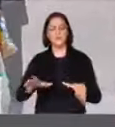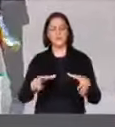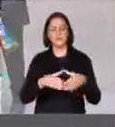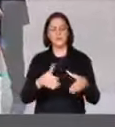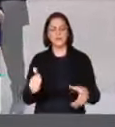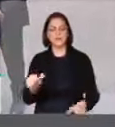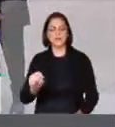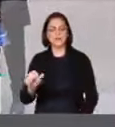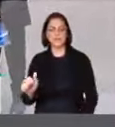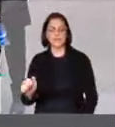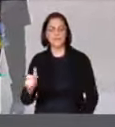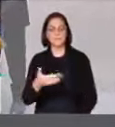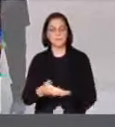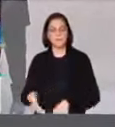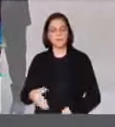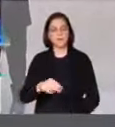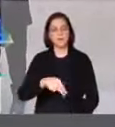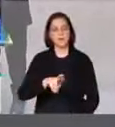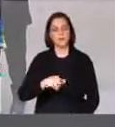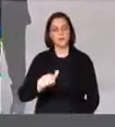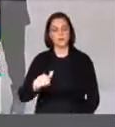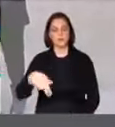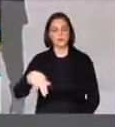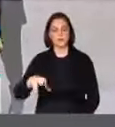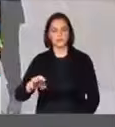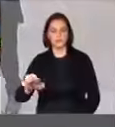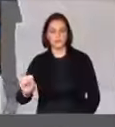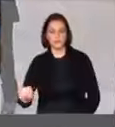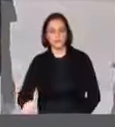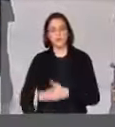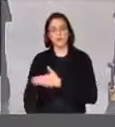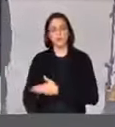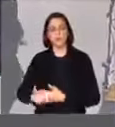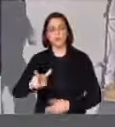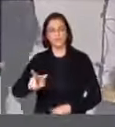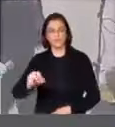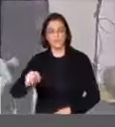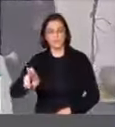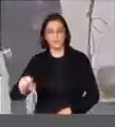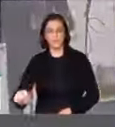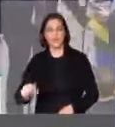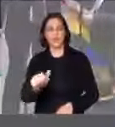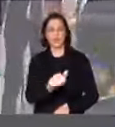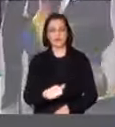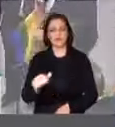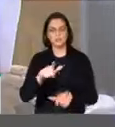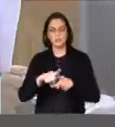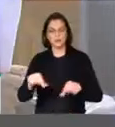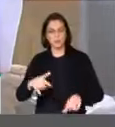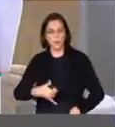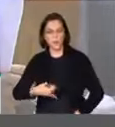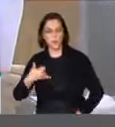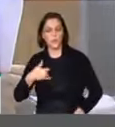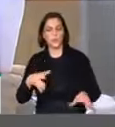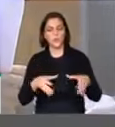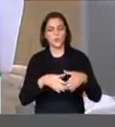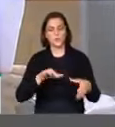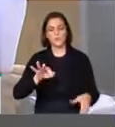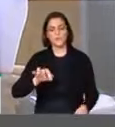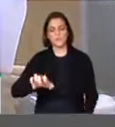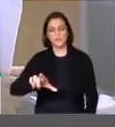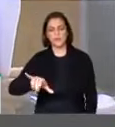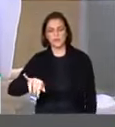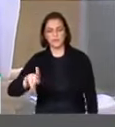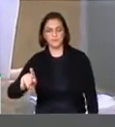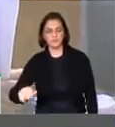Asa Branca, Nuances, Coturno de Vênus, Associação Brasília Orgulho, Grupo Felipa de